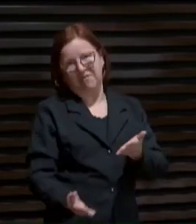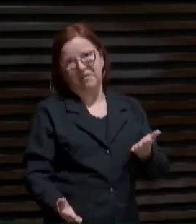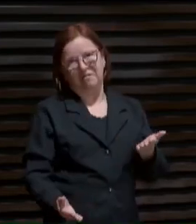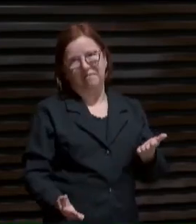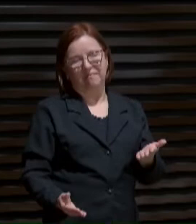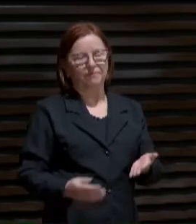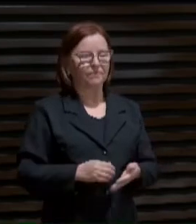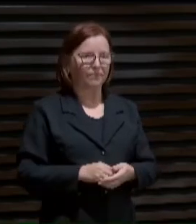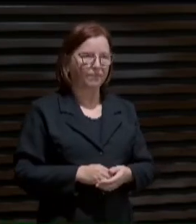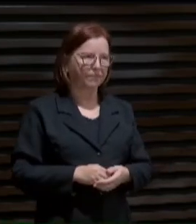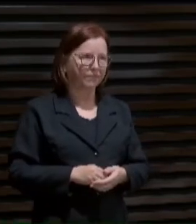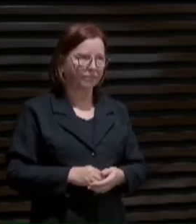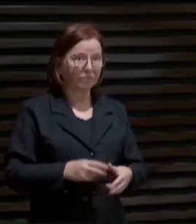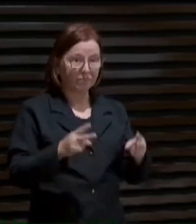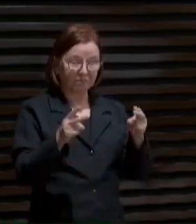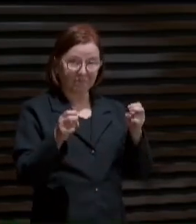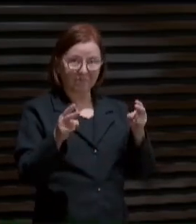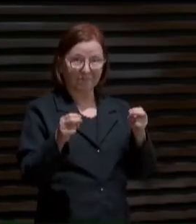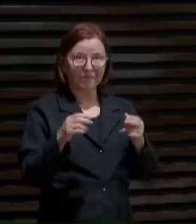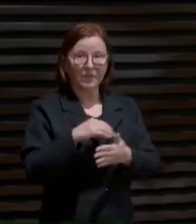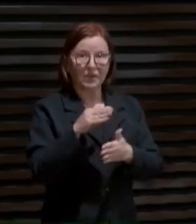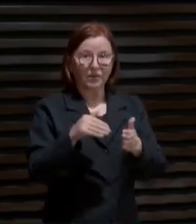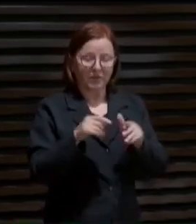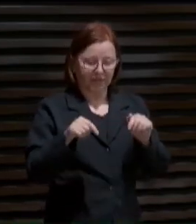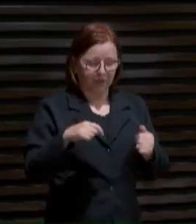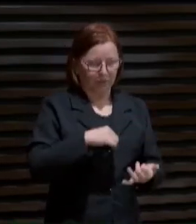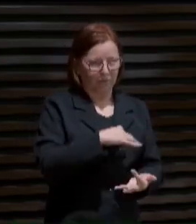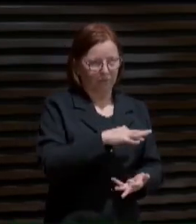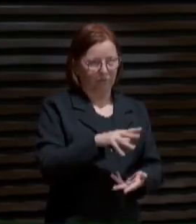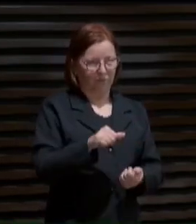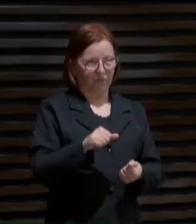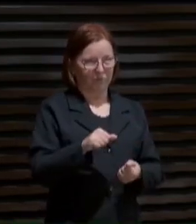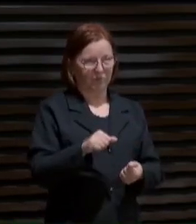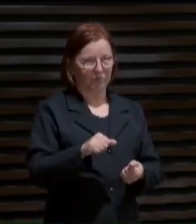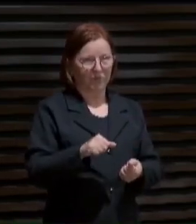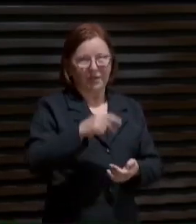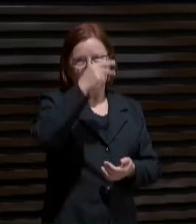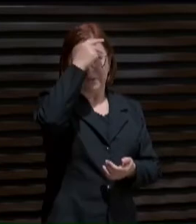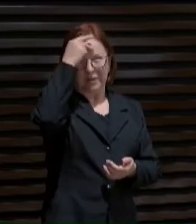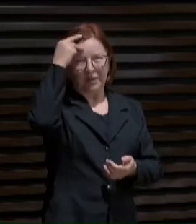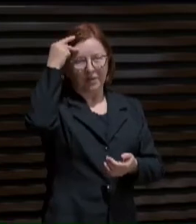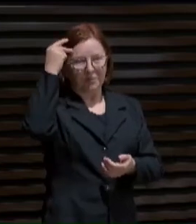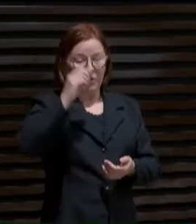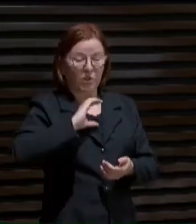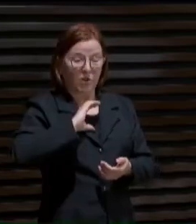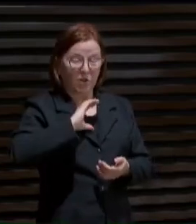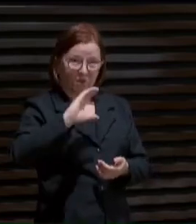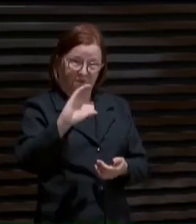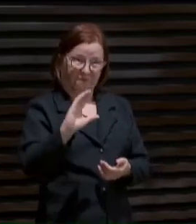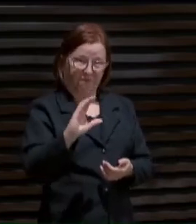veja amados que tudo neste mundo em que o homem Ele põe a sua confiança será